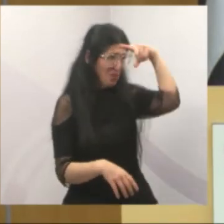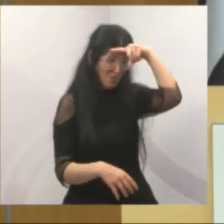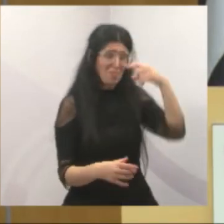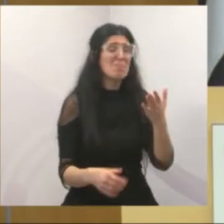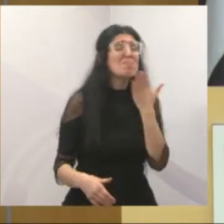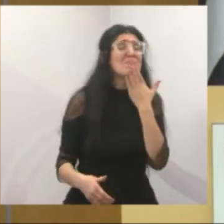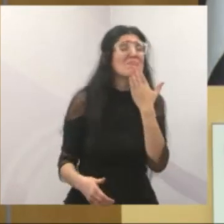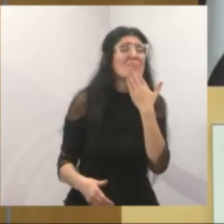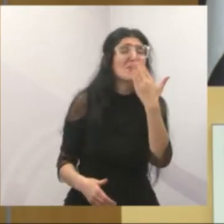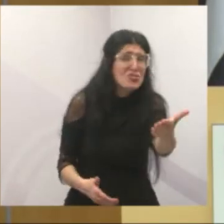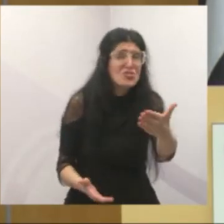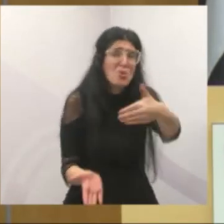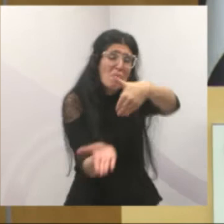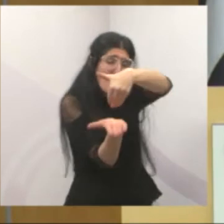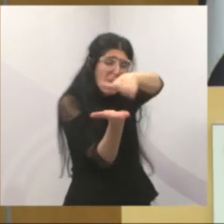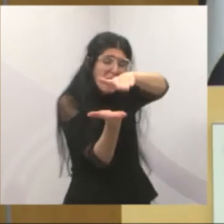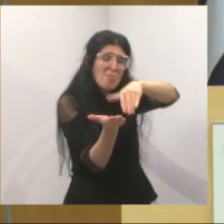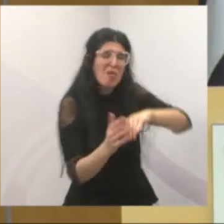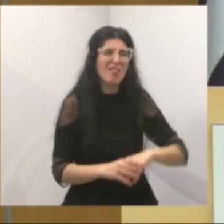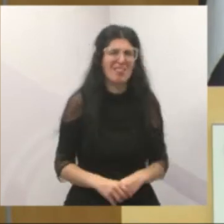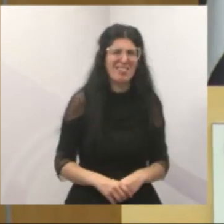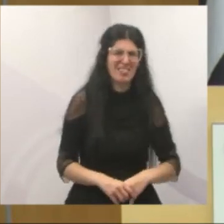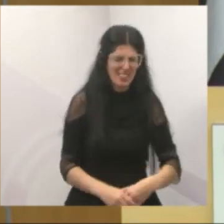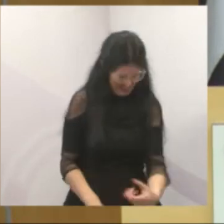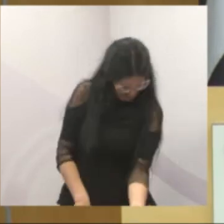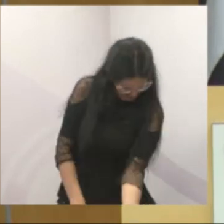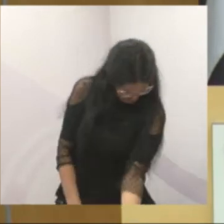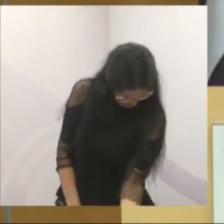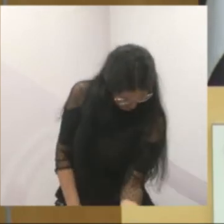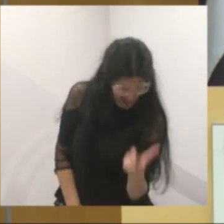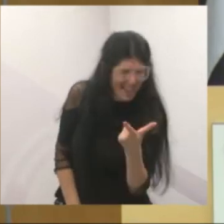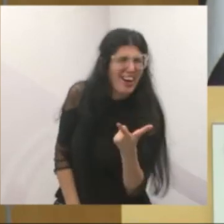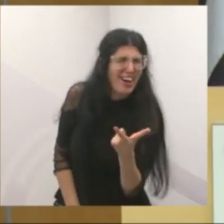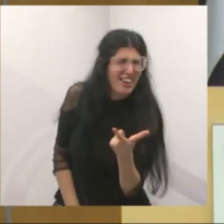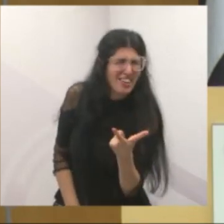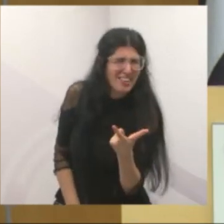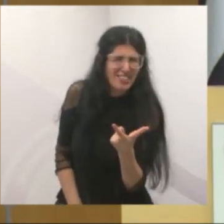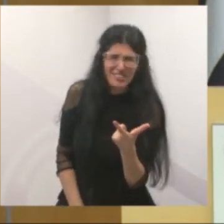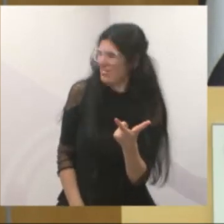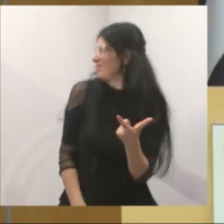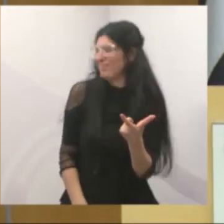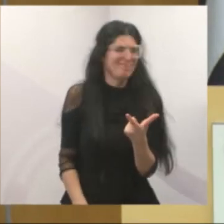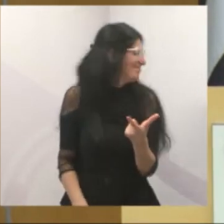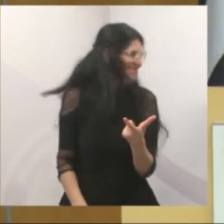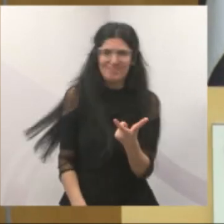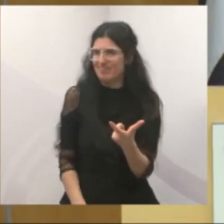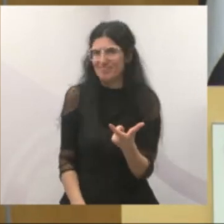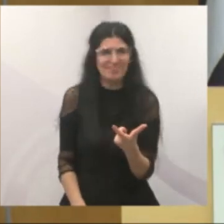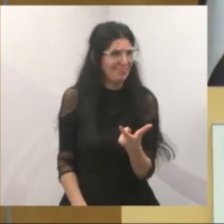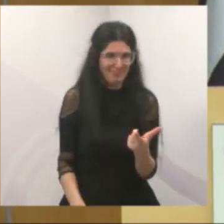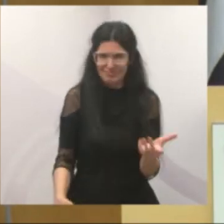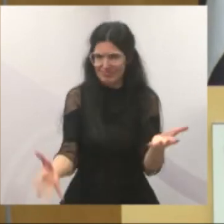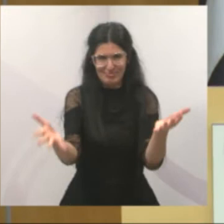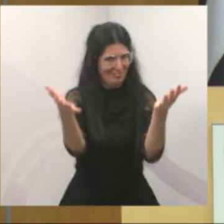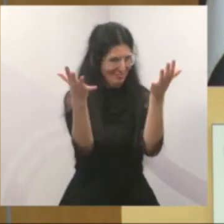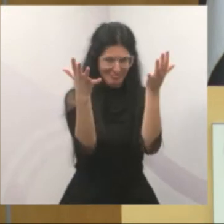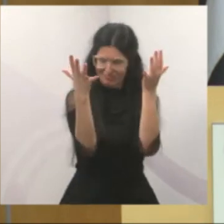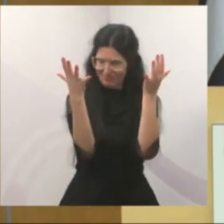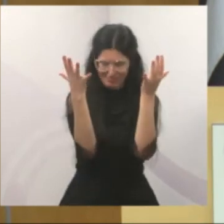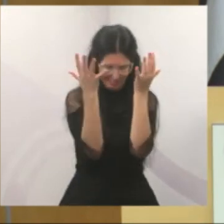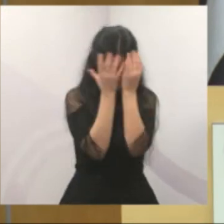Foi exonerada? Como é que pode isso, gente? Isso não cabe dentro do